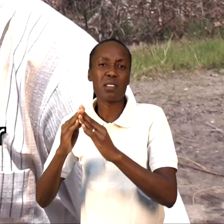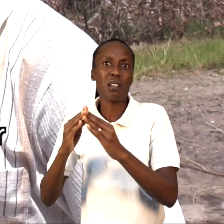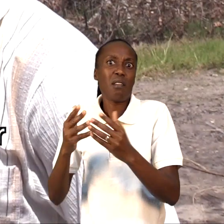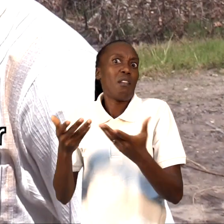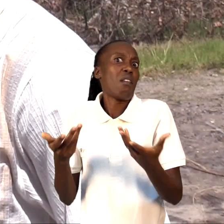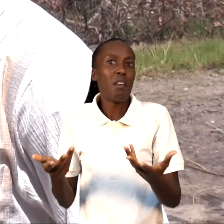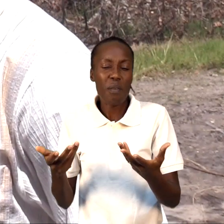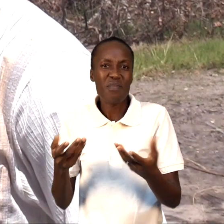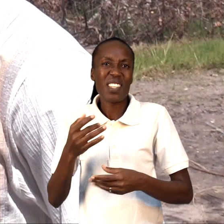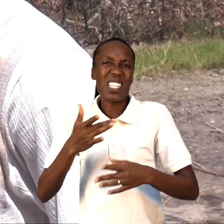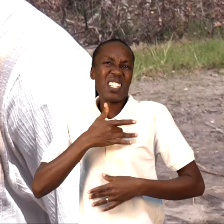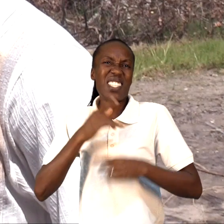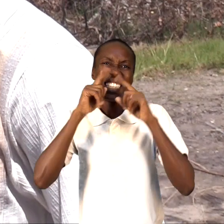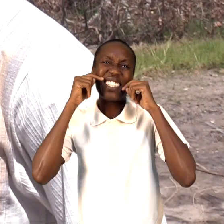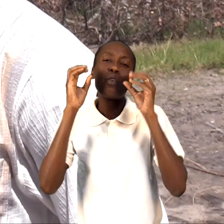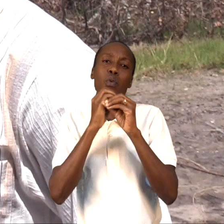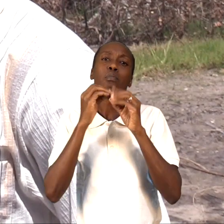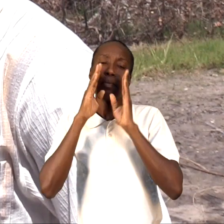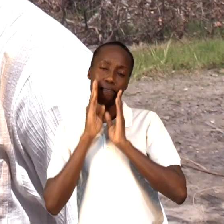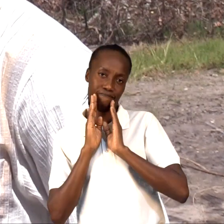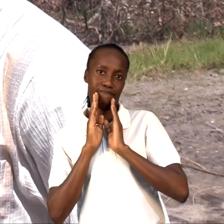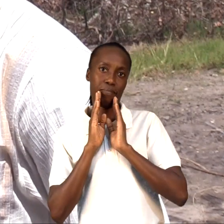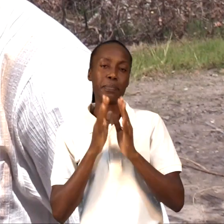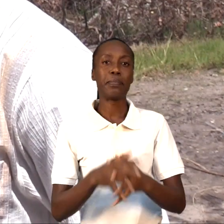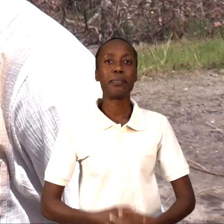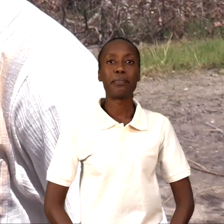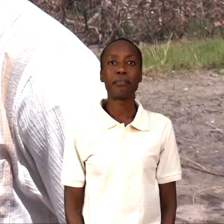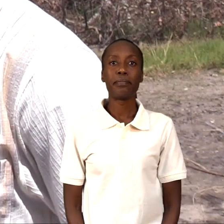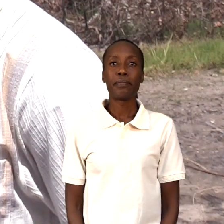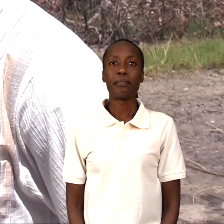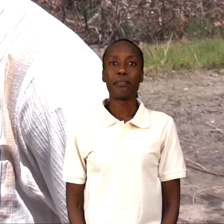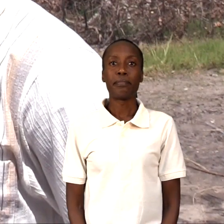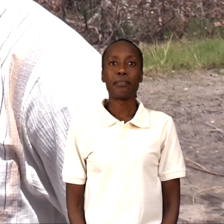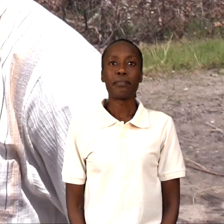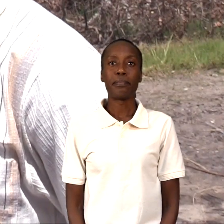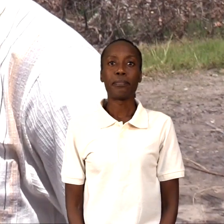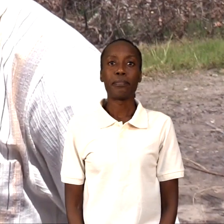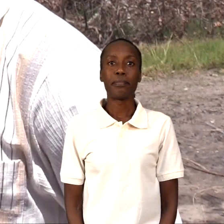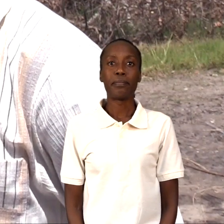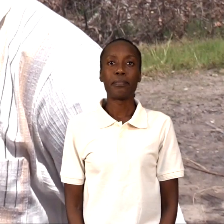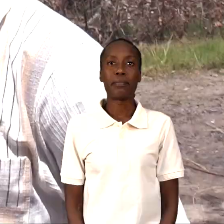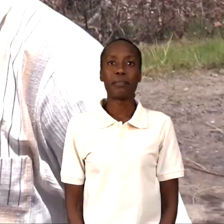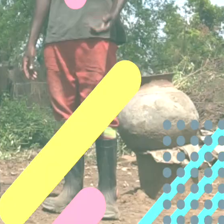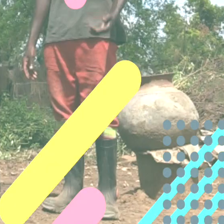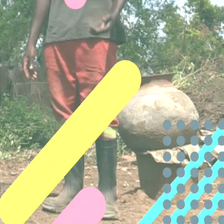na unidade sanitária e dizer que não, porque o enfermeiro disse que não tinha como atender, pode voltar, para mim não seria muito satisfeito.